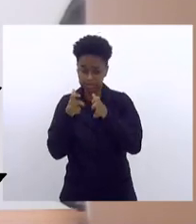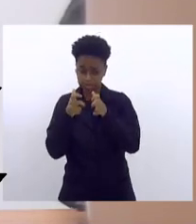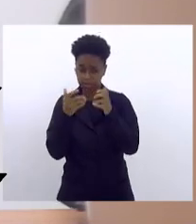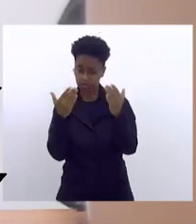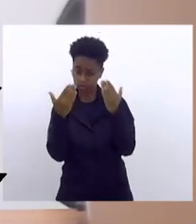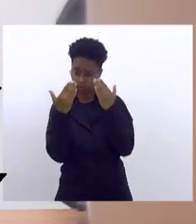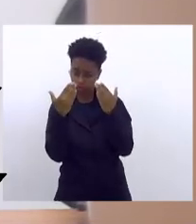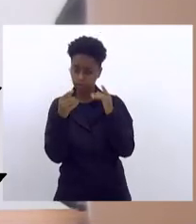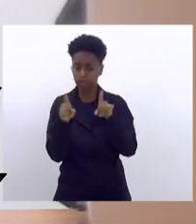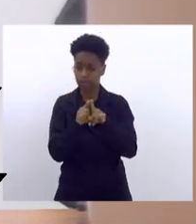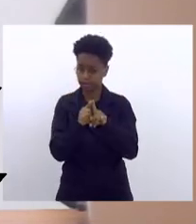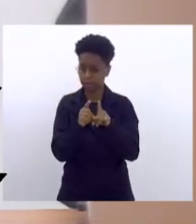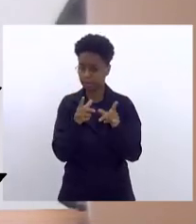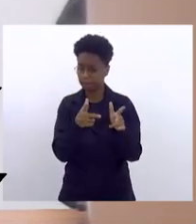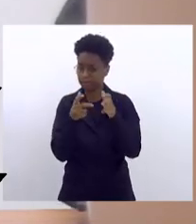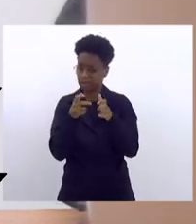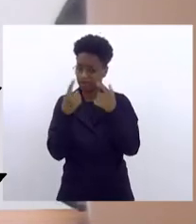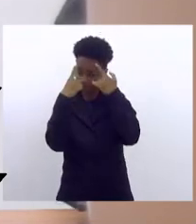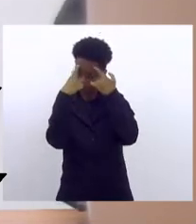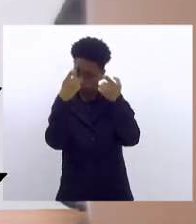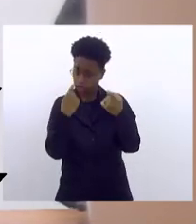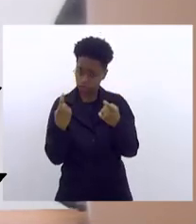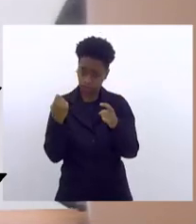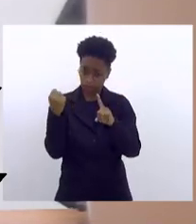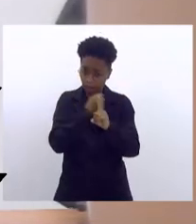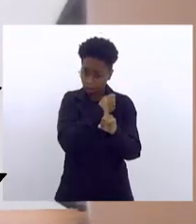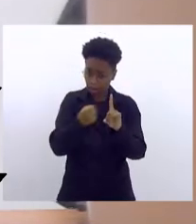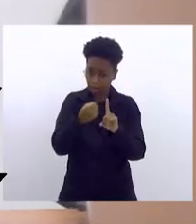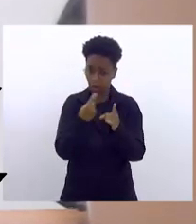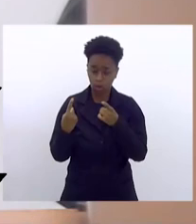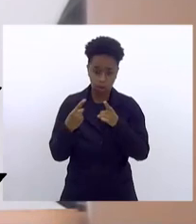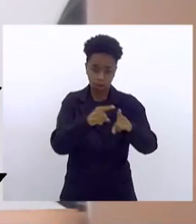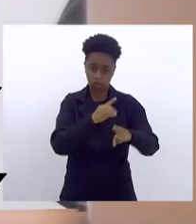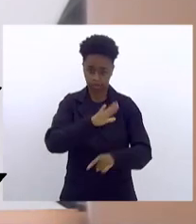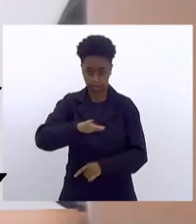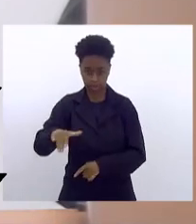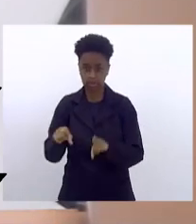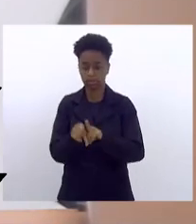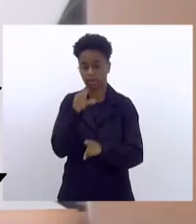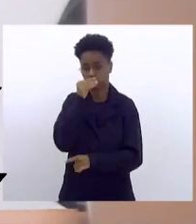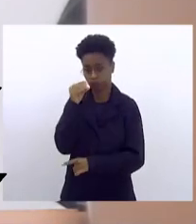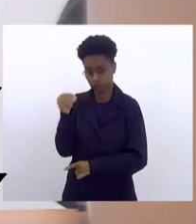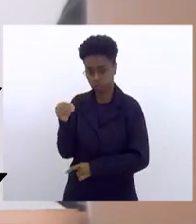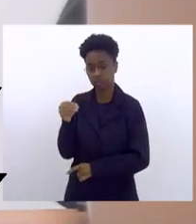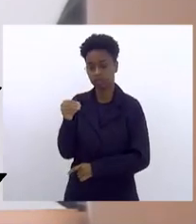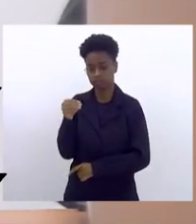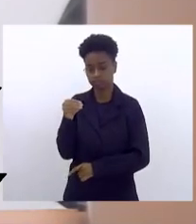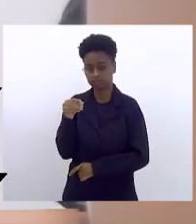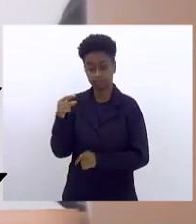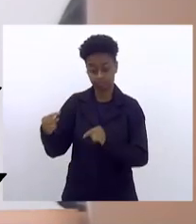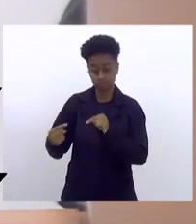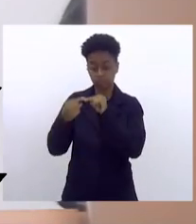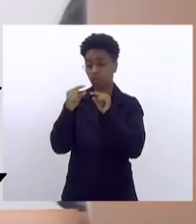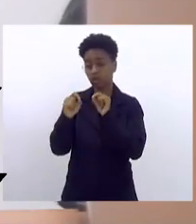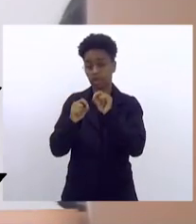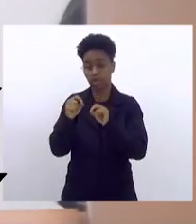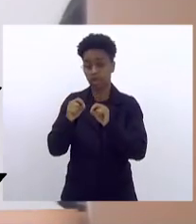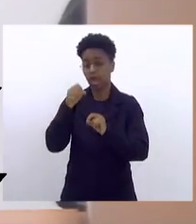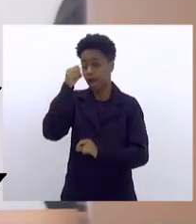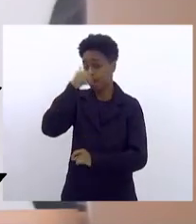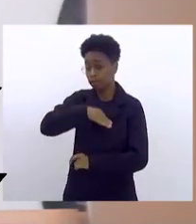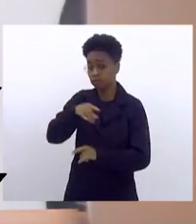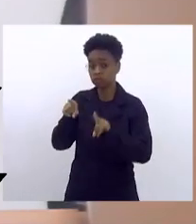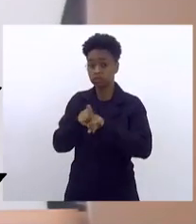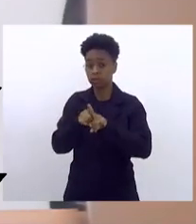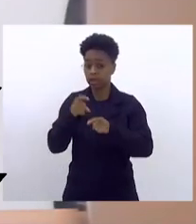casos de maus tratos contra criança e adolescente os maus tratos também implicam na questão do abuso e exploração